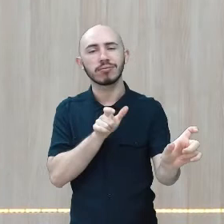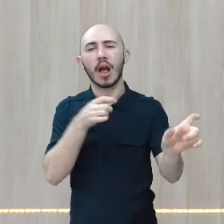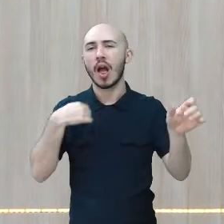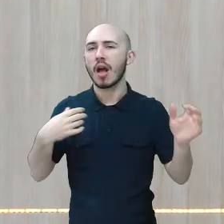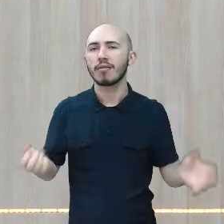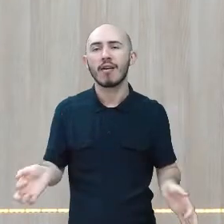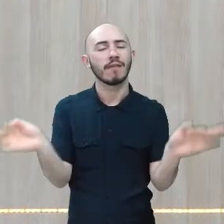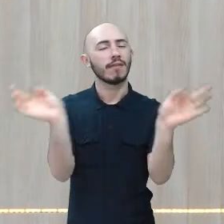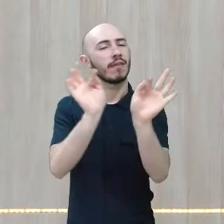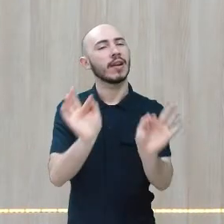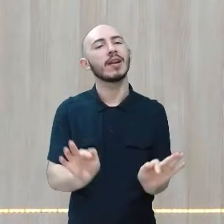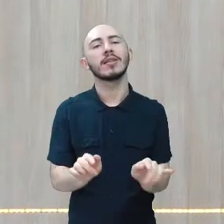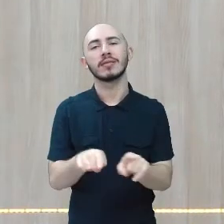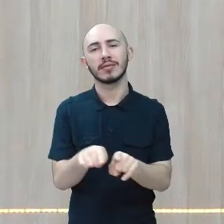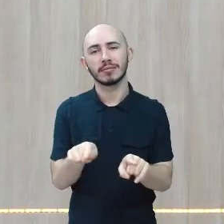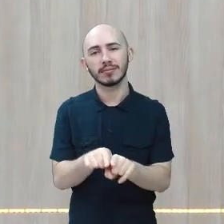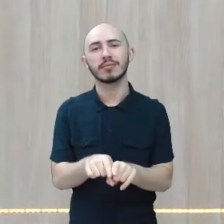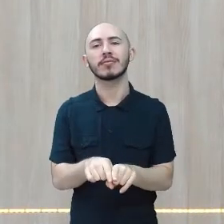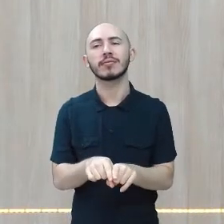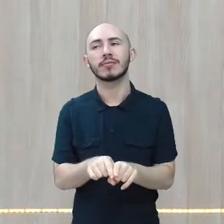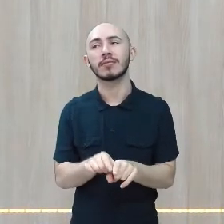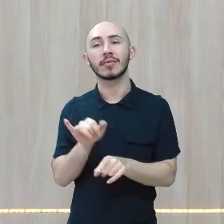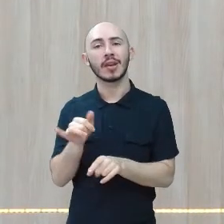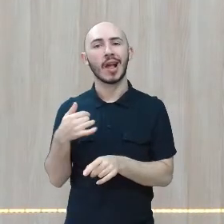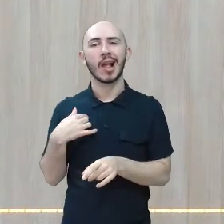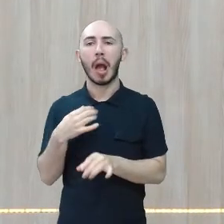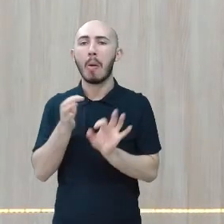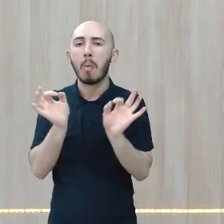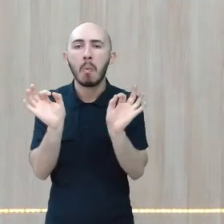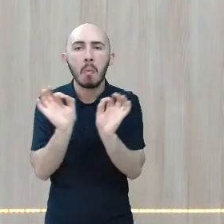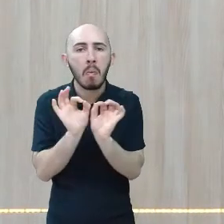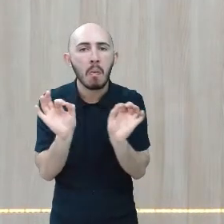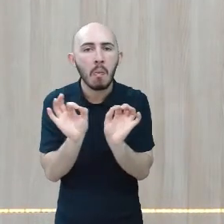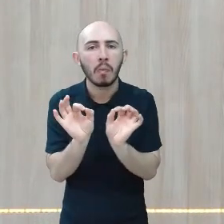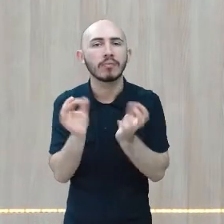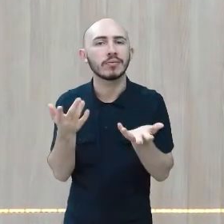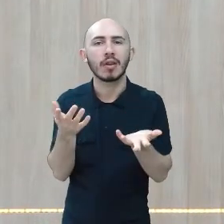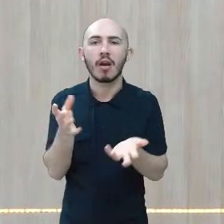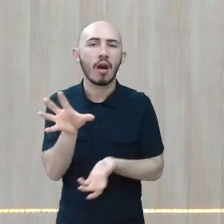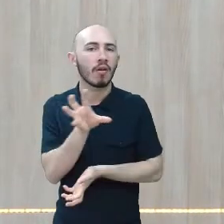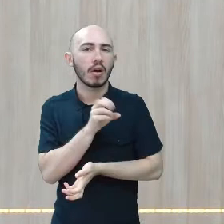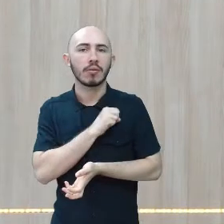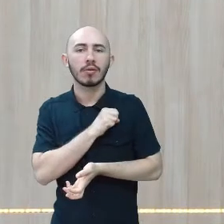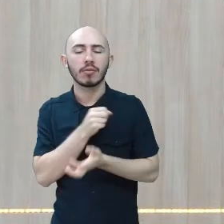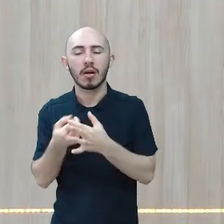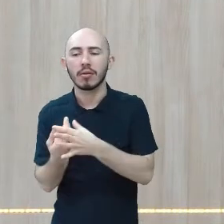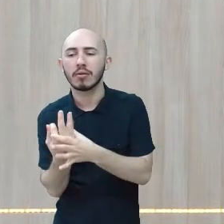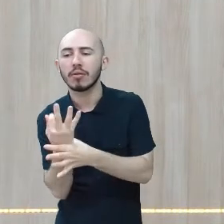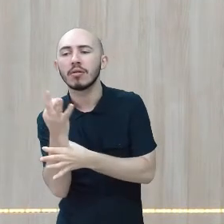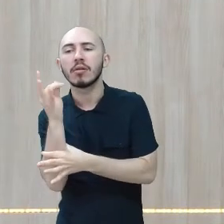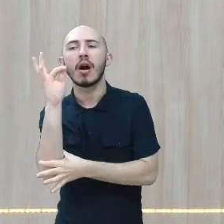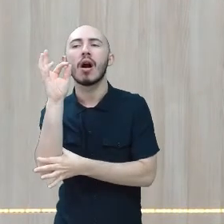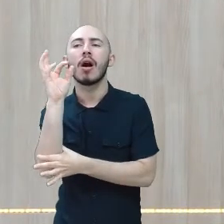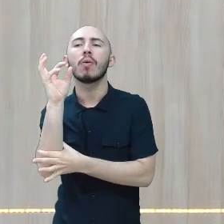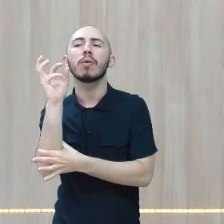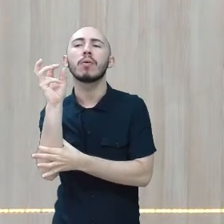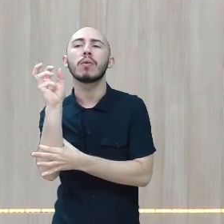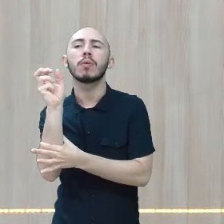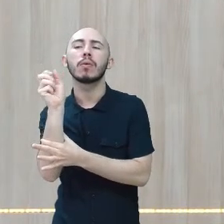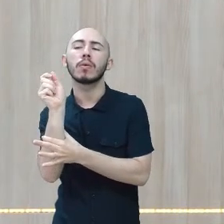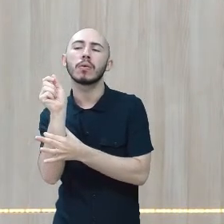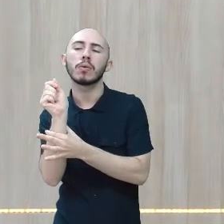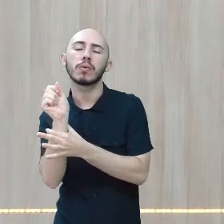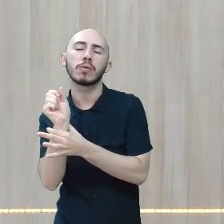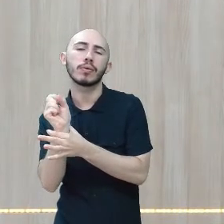estaremos felizes também. Se isso não ocorre, o amor é como uma flor. Esse amor ele fica murcho, né?